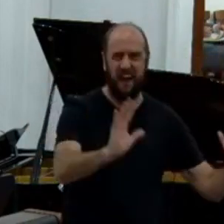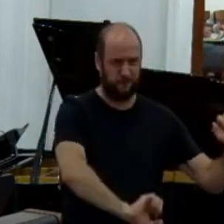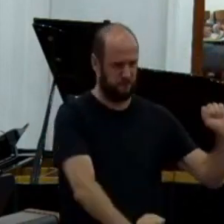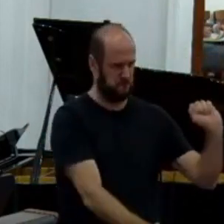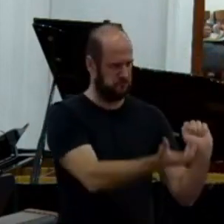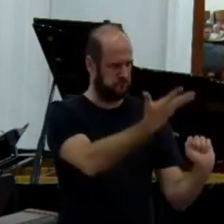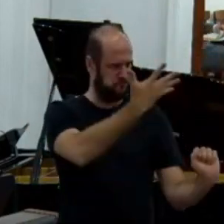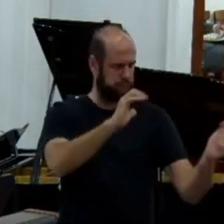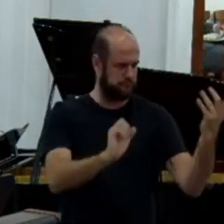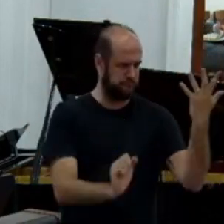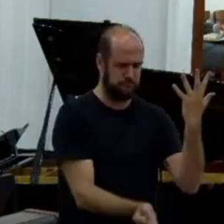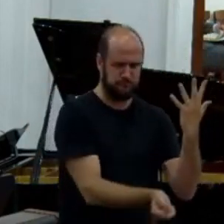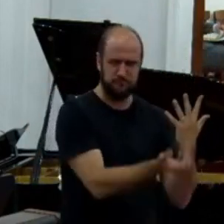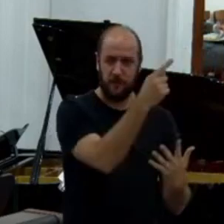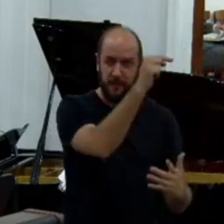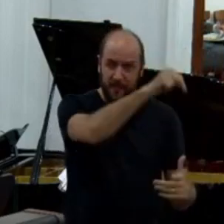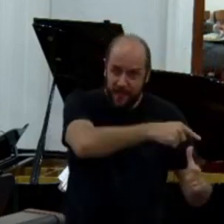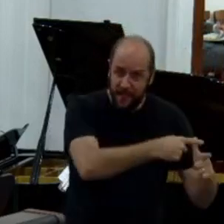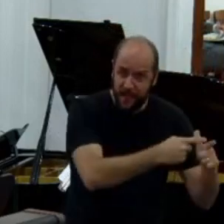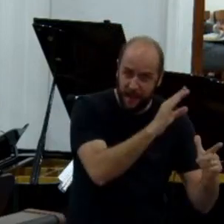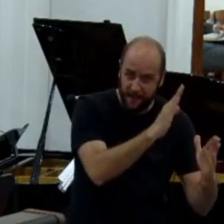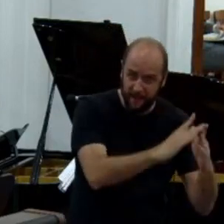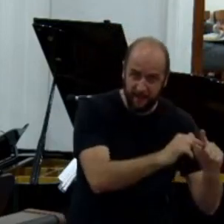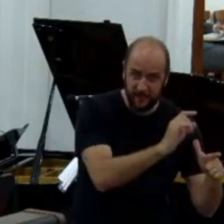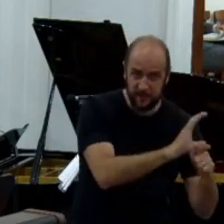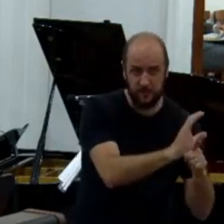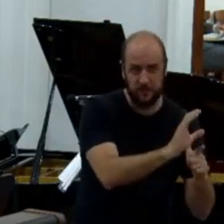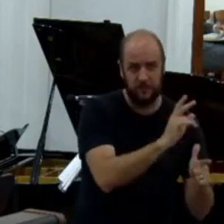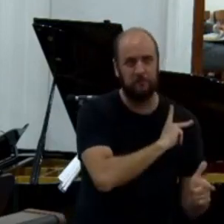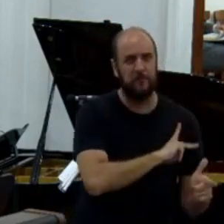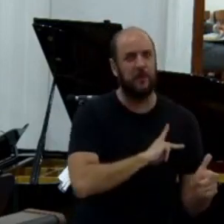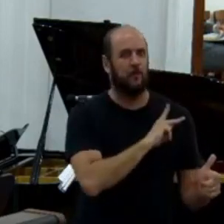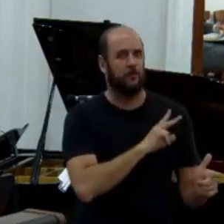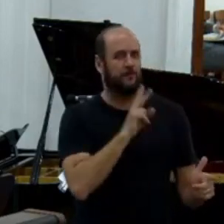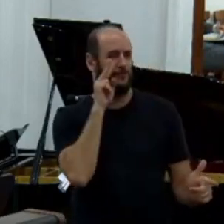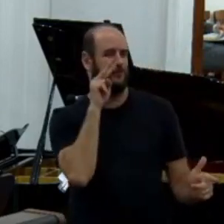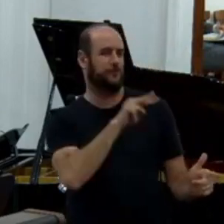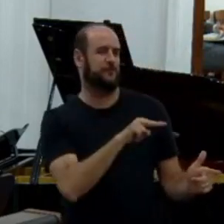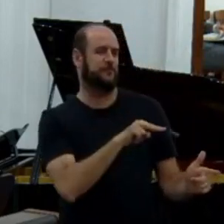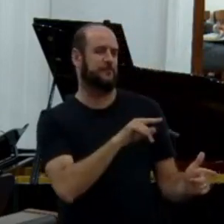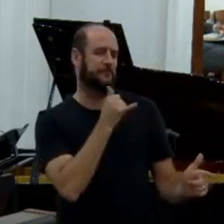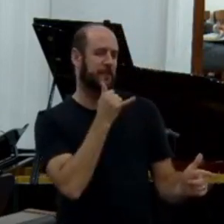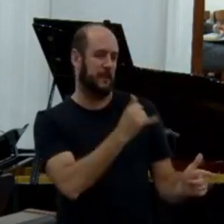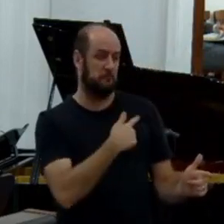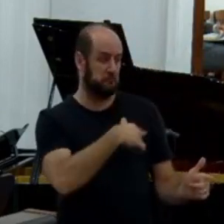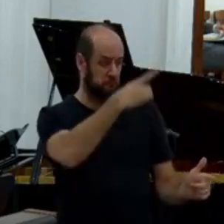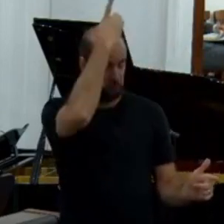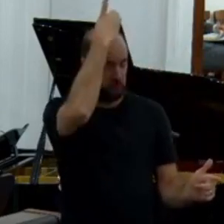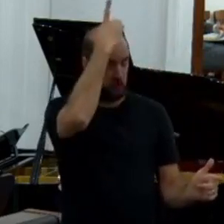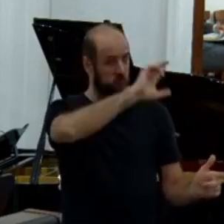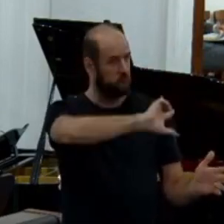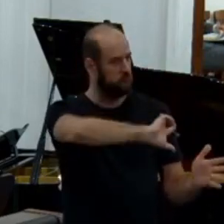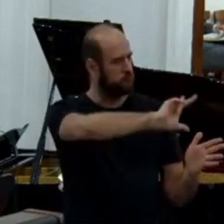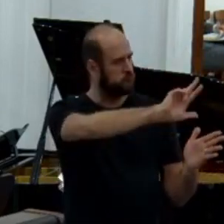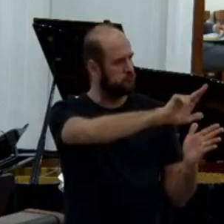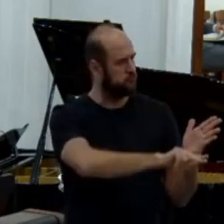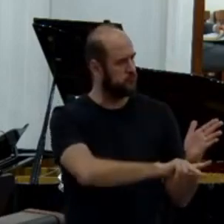realizados dentro da igreja de Corinto, mas Paulo diz: vocês têm todos os dons, mas se